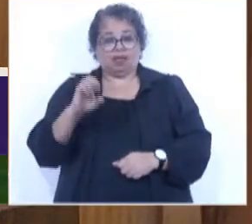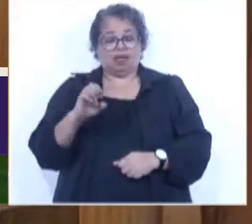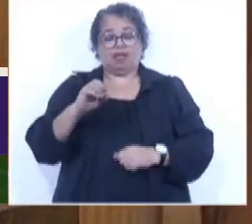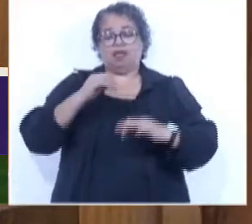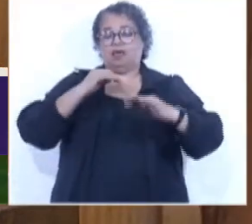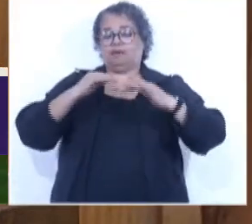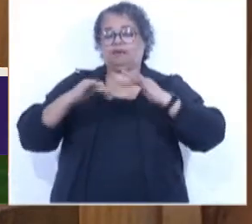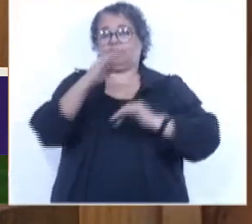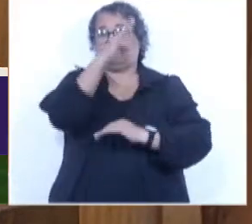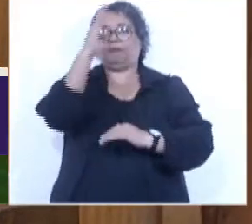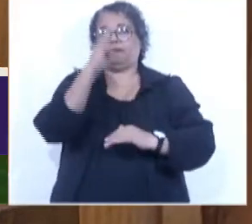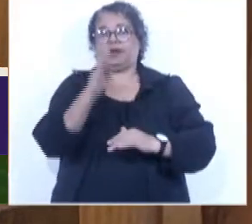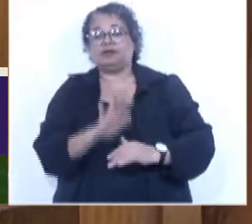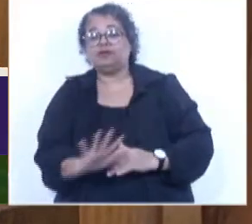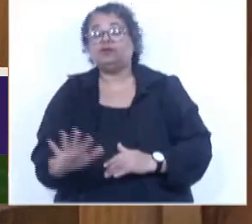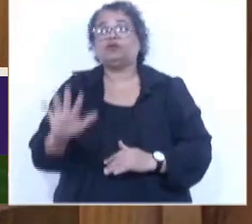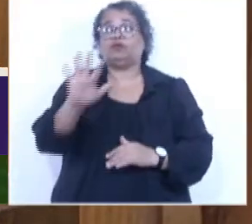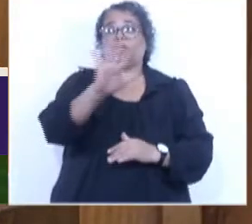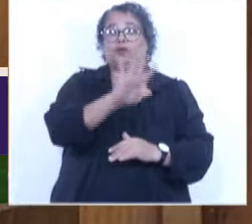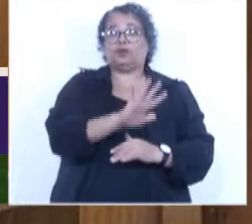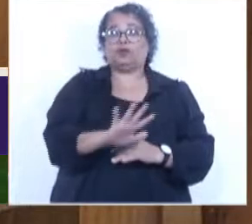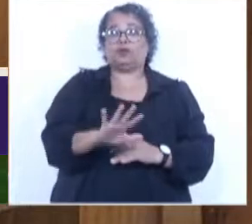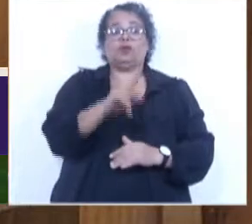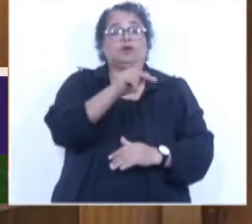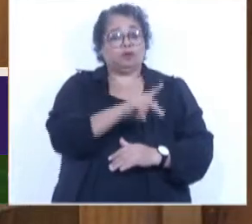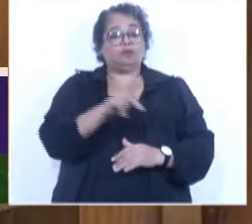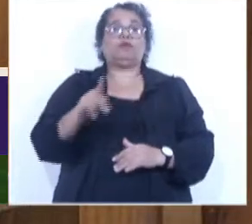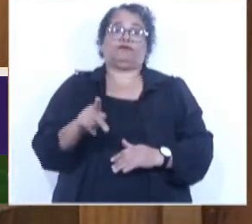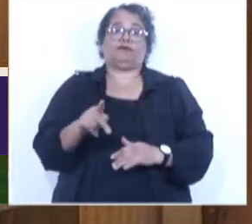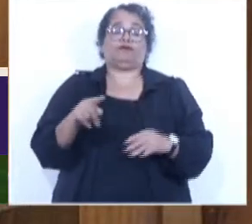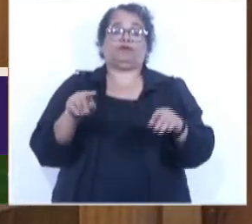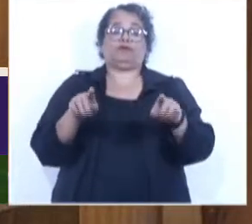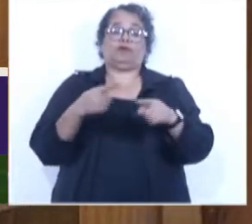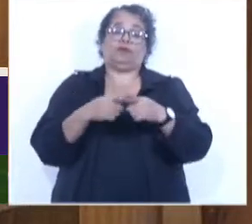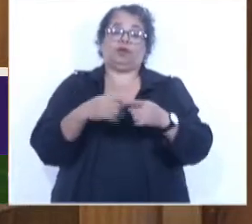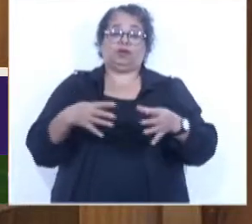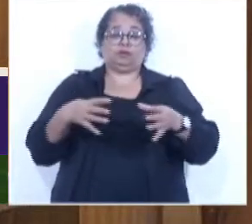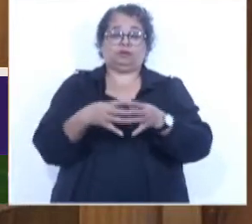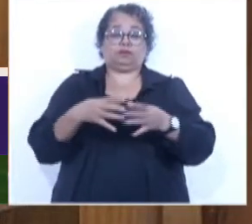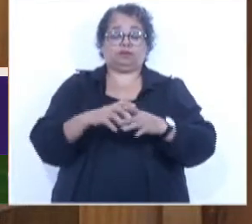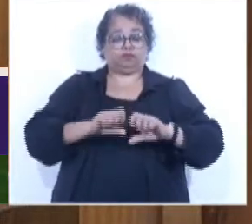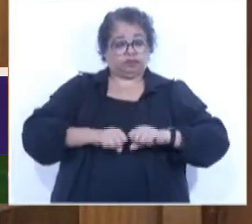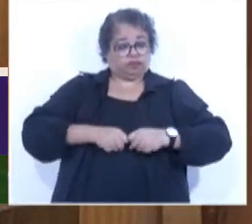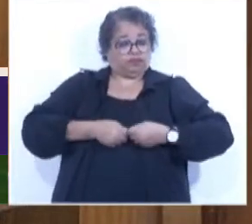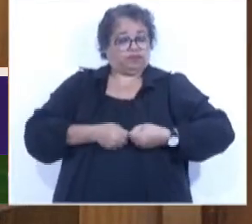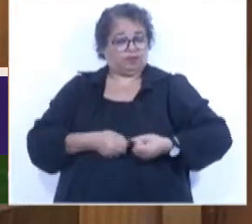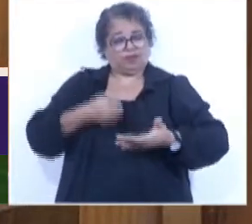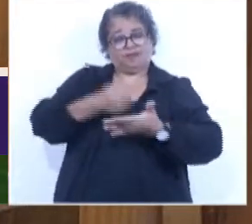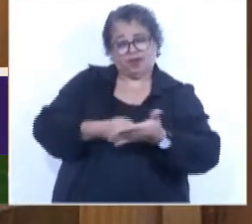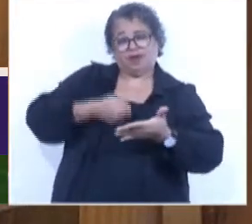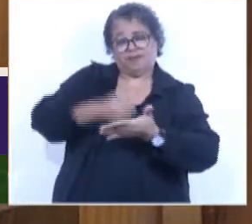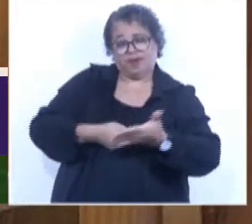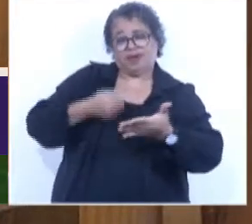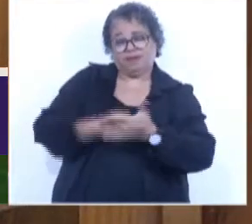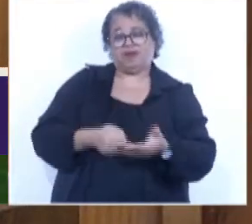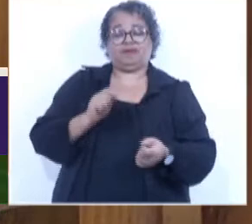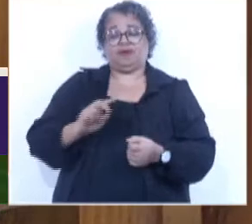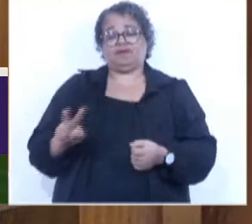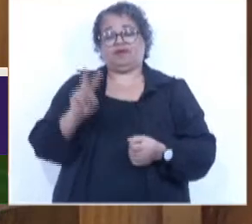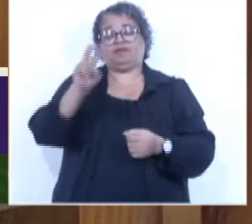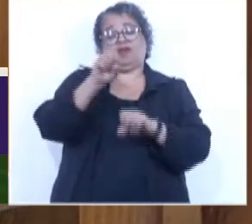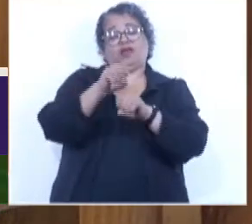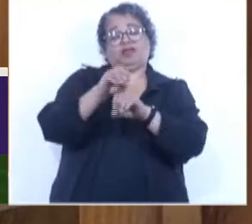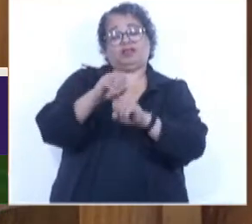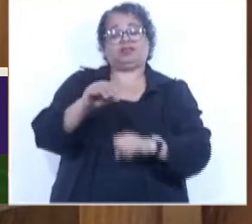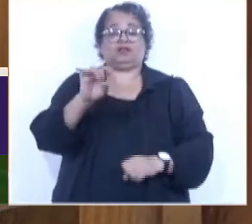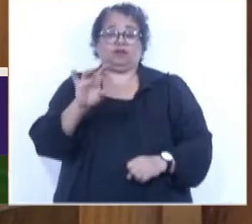inteiro os professores porque a nova luta como se não bastasse lutar todos os dias por valorização pelo ensino especial